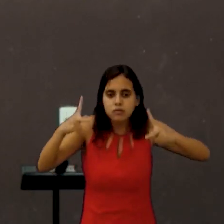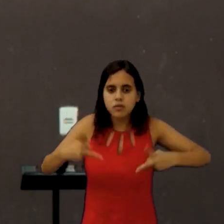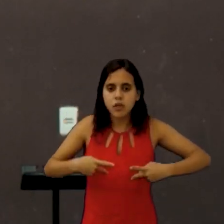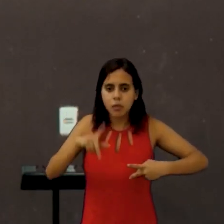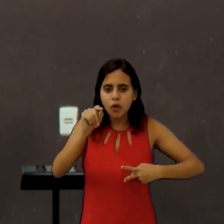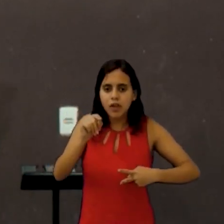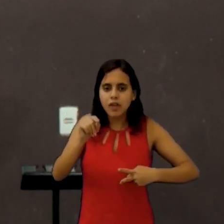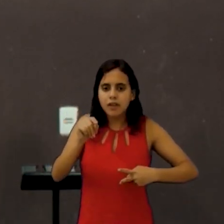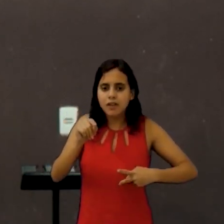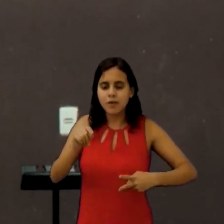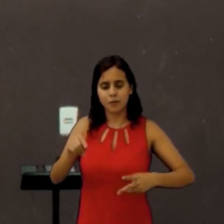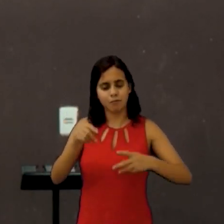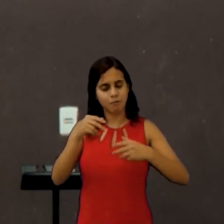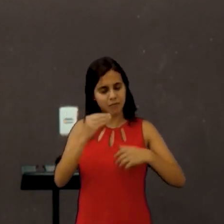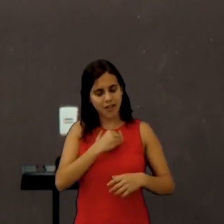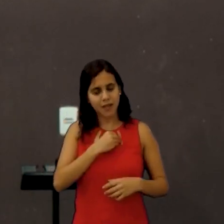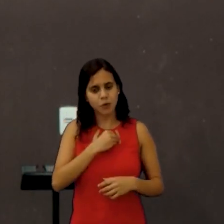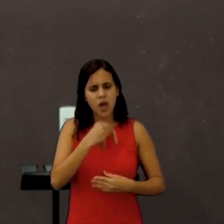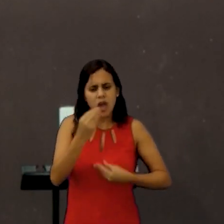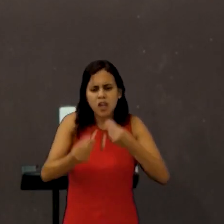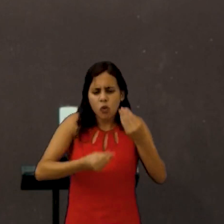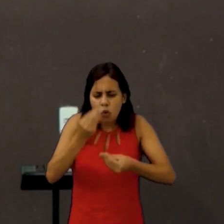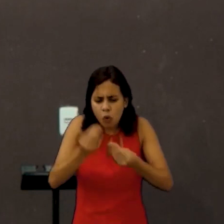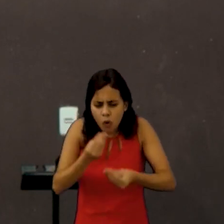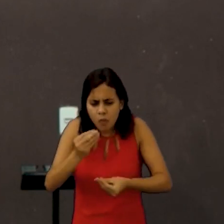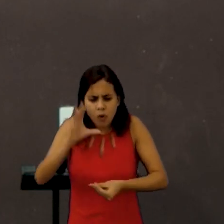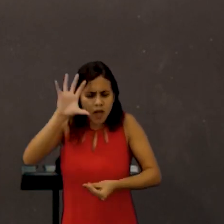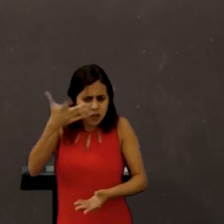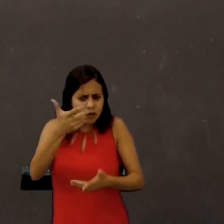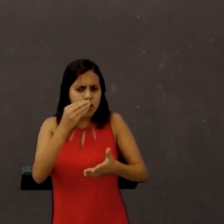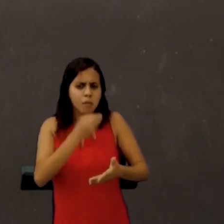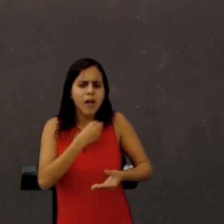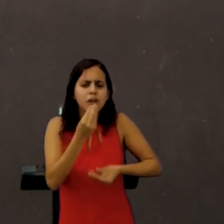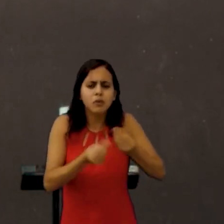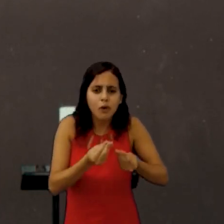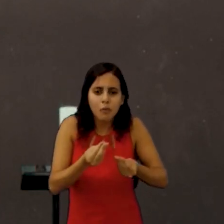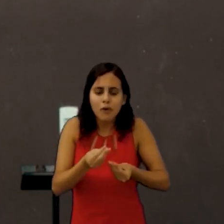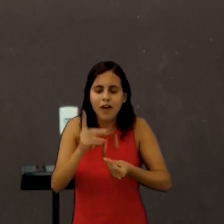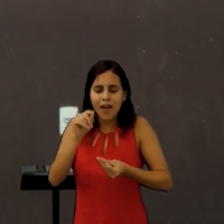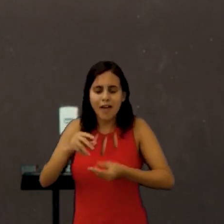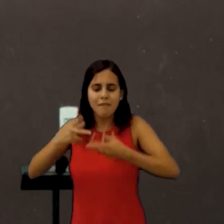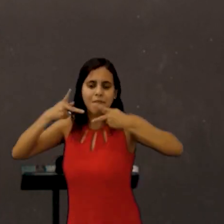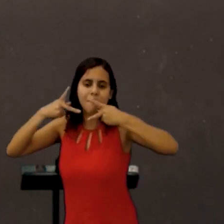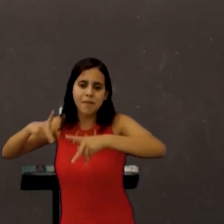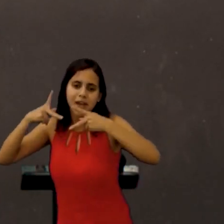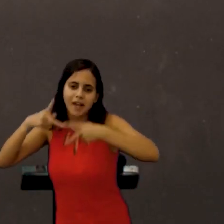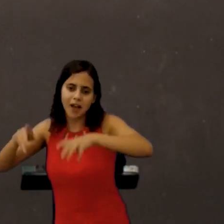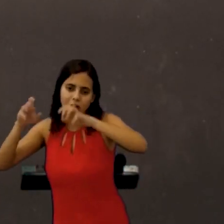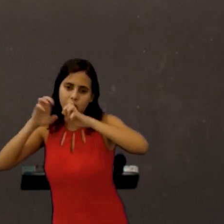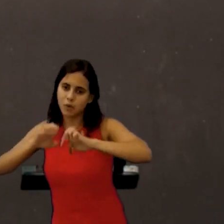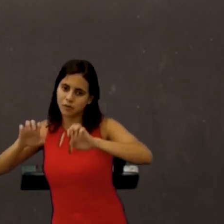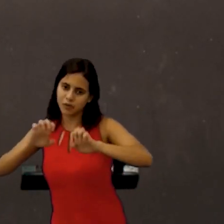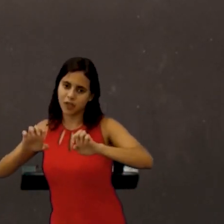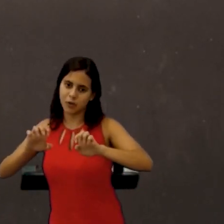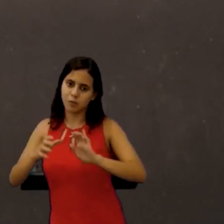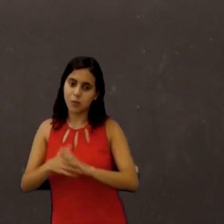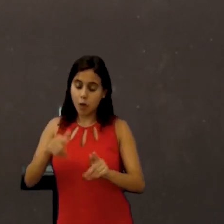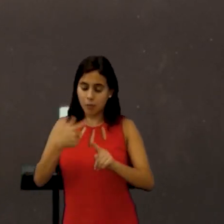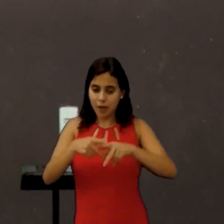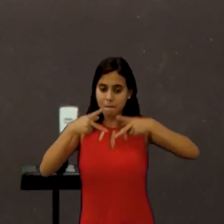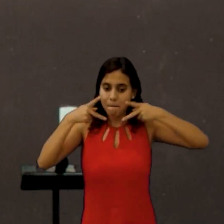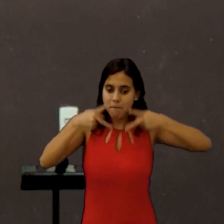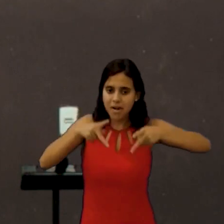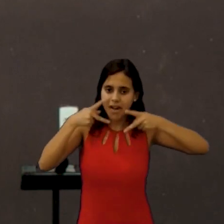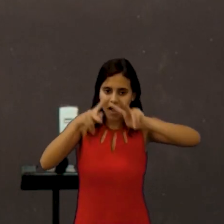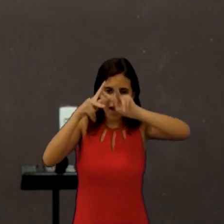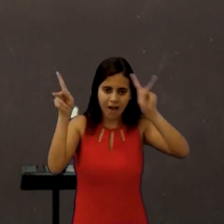problema do pecado? O evangelho. Pregar a paz mata o pecado, e matar o